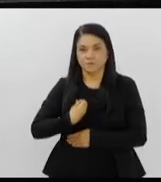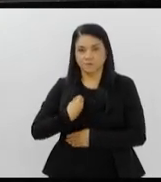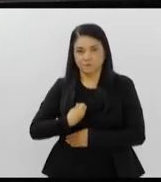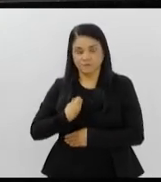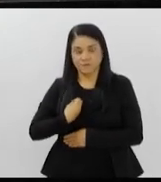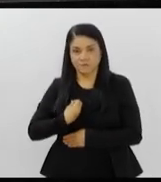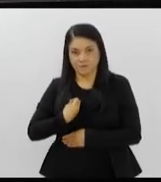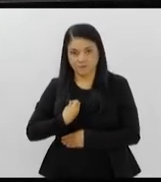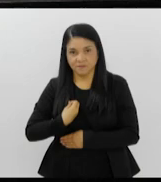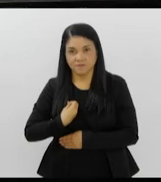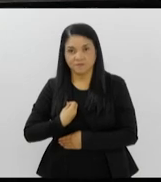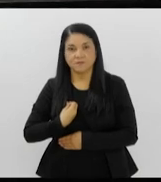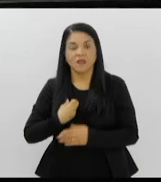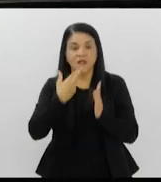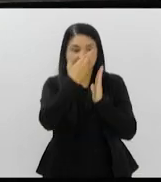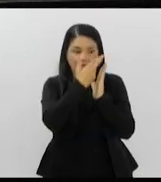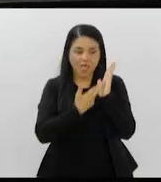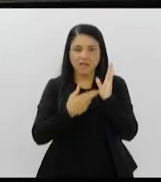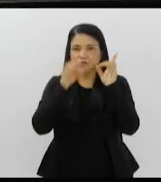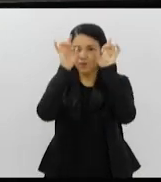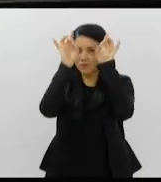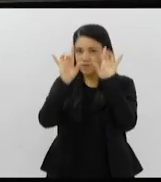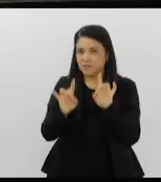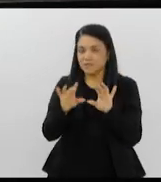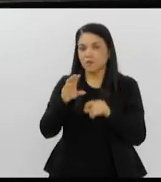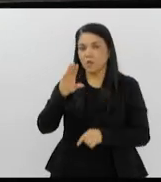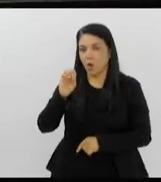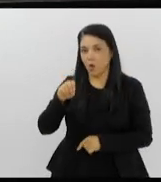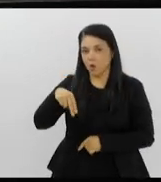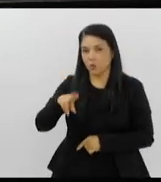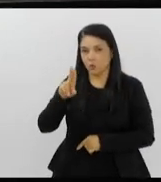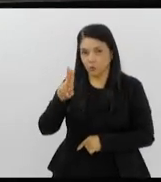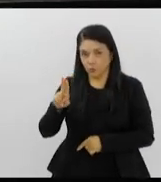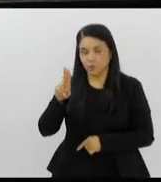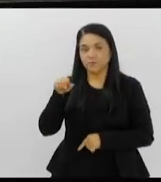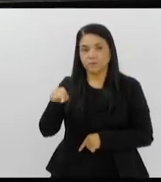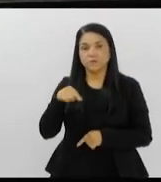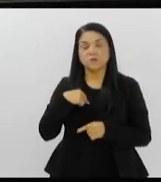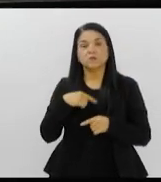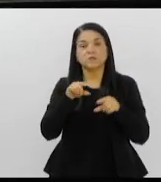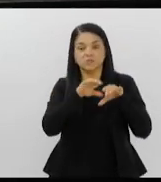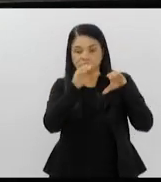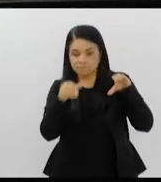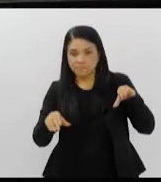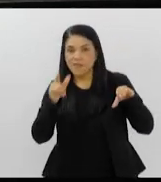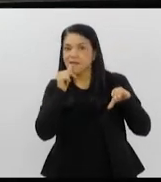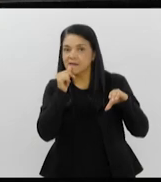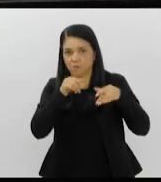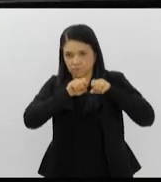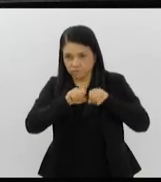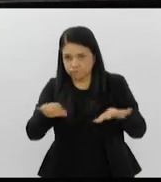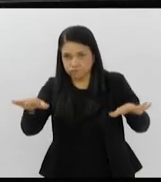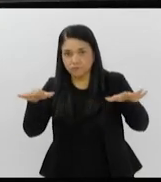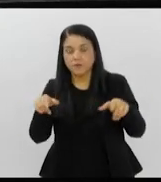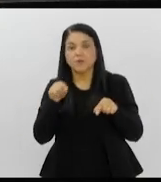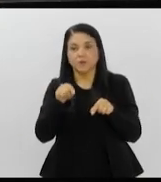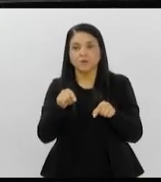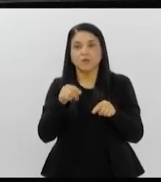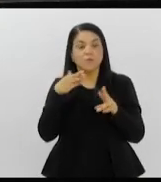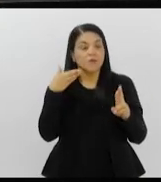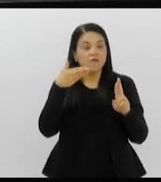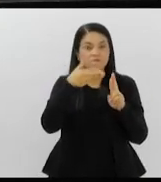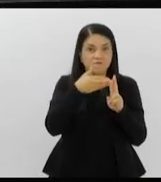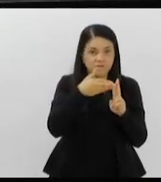daquele que foi relator especial da ONU no que tange o abastecimento de água. Ou seja, me